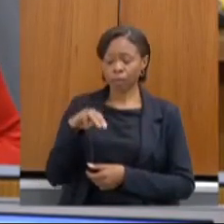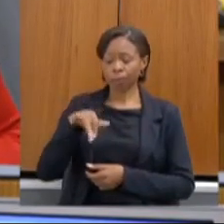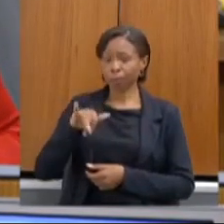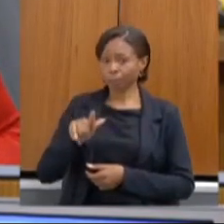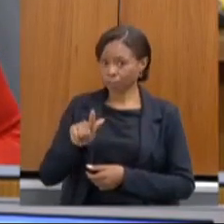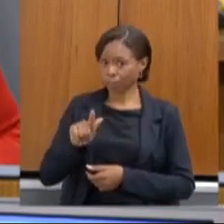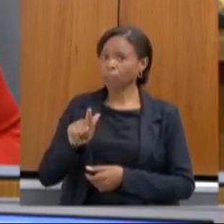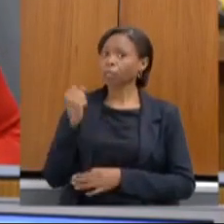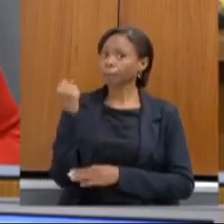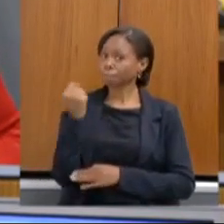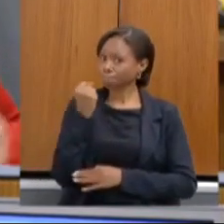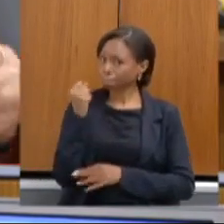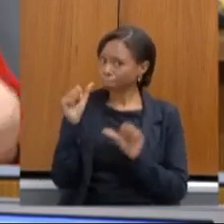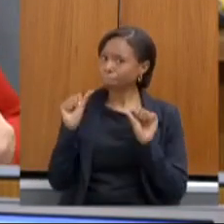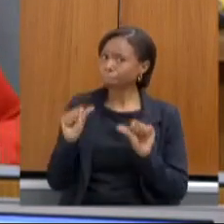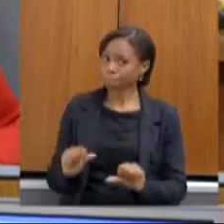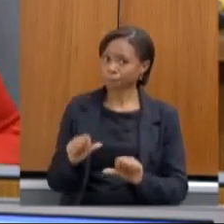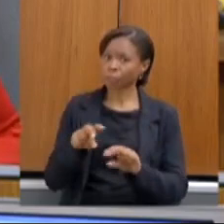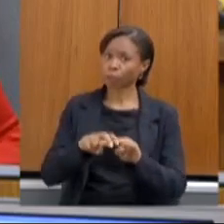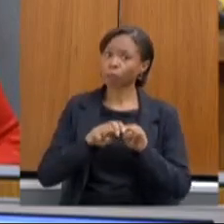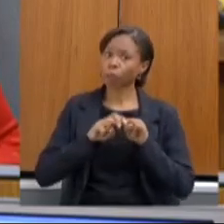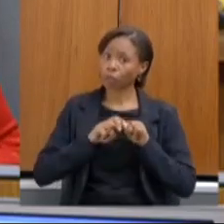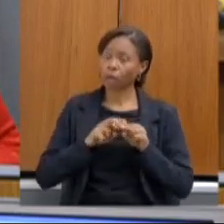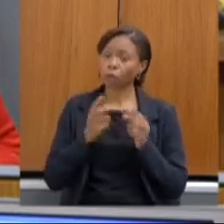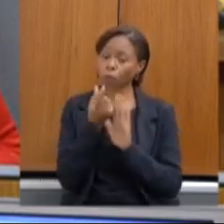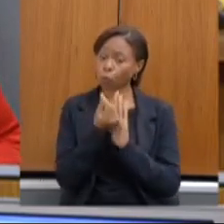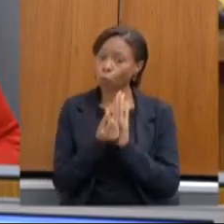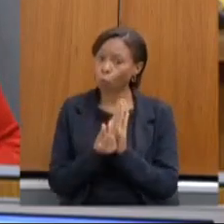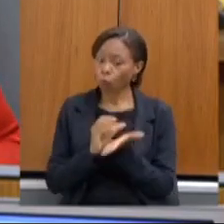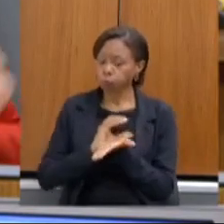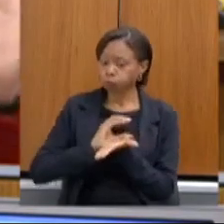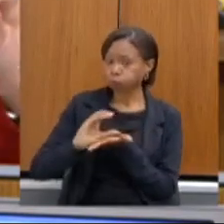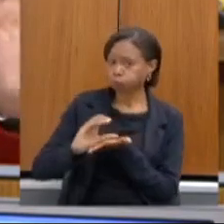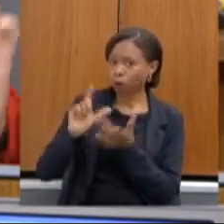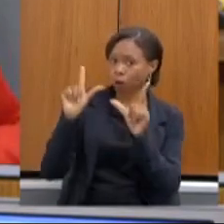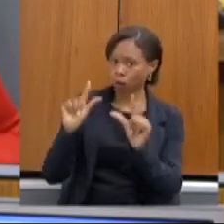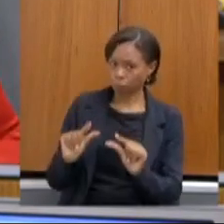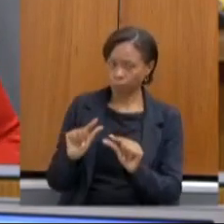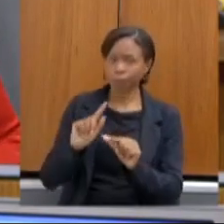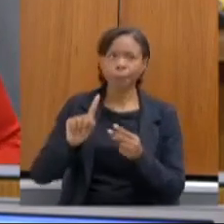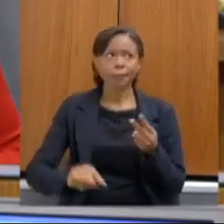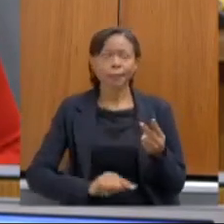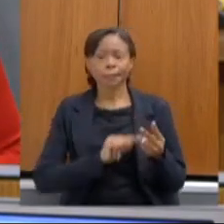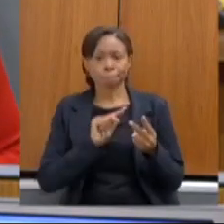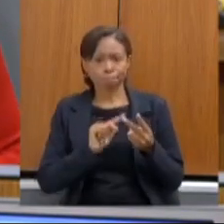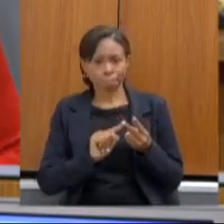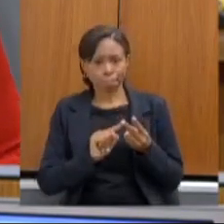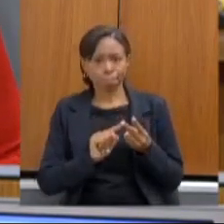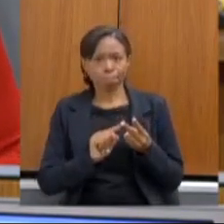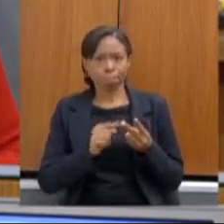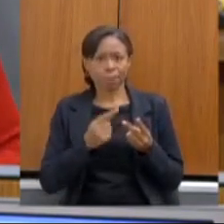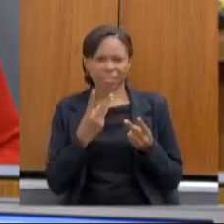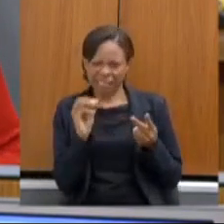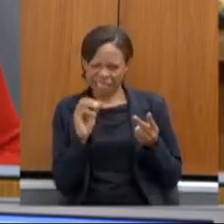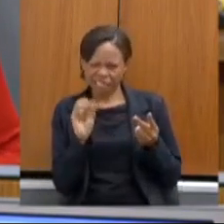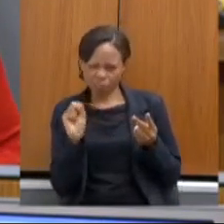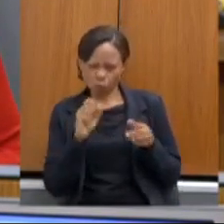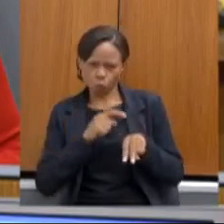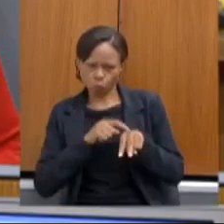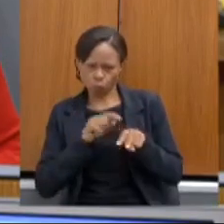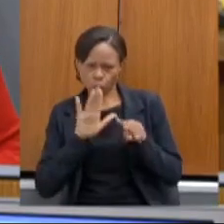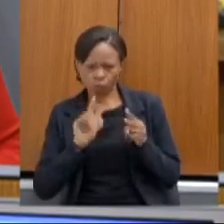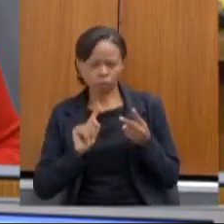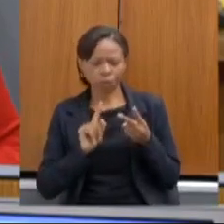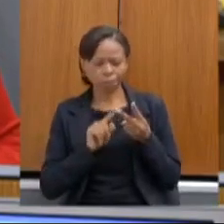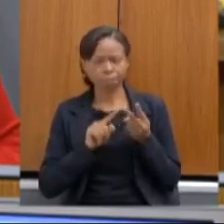grave exatamente pela baixa execução do orçamento destinado a área o segundo. Eu faço a em 30 segundos